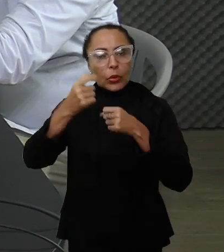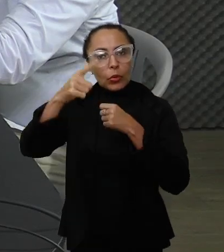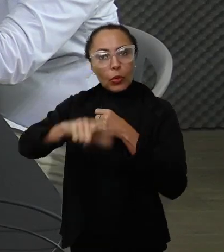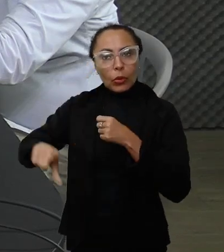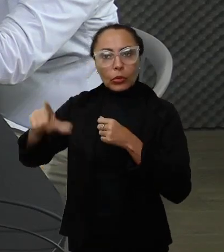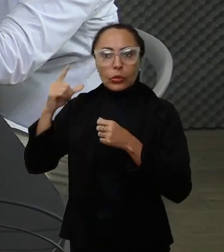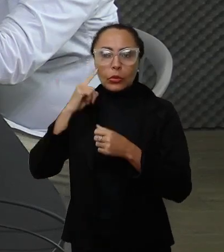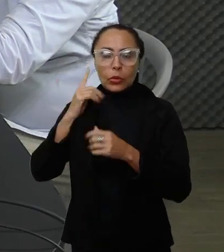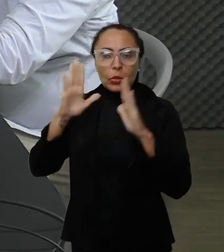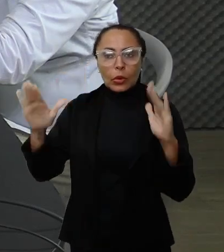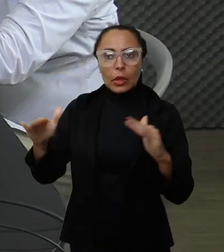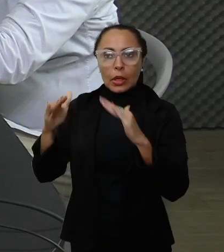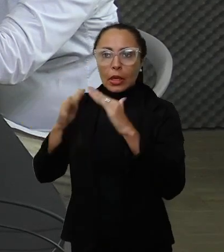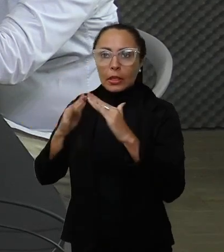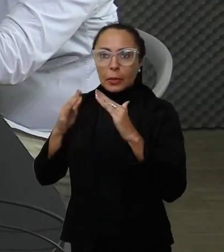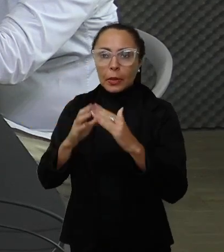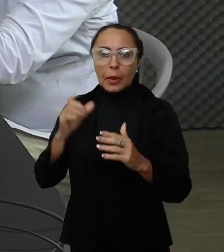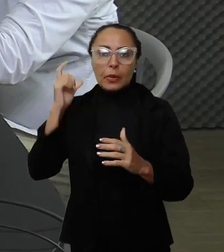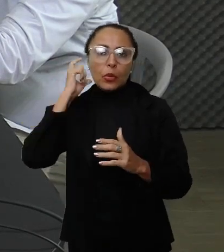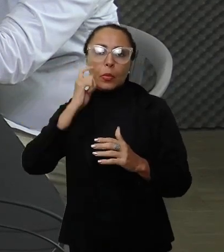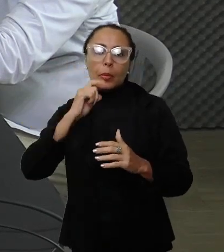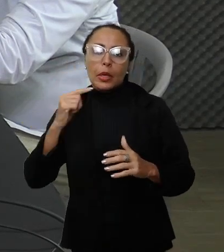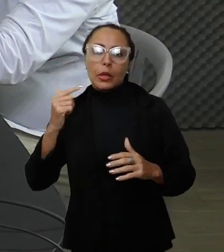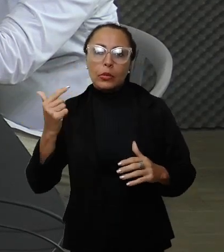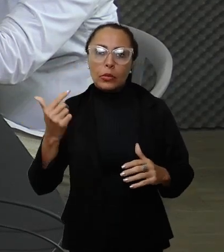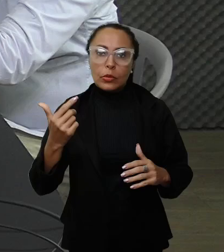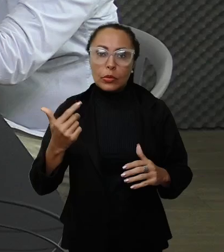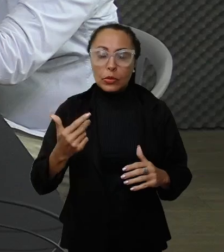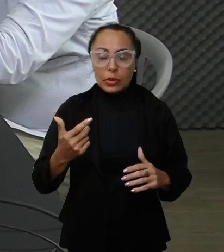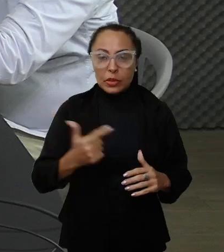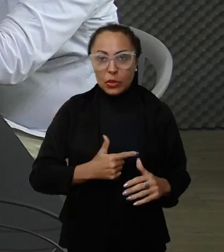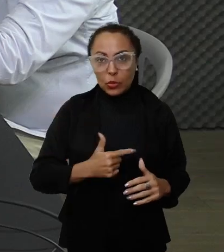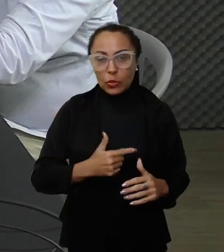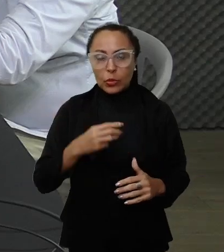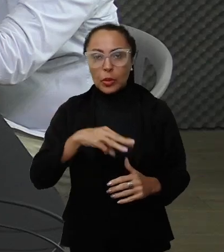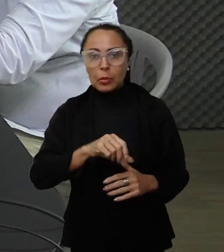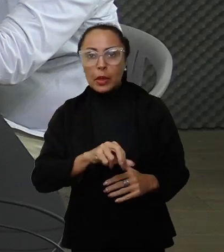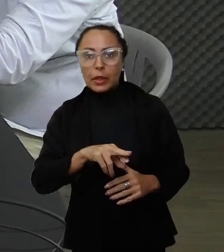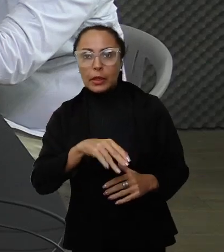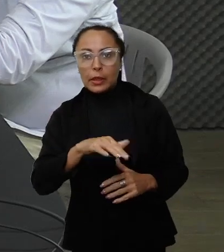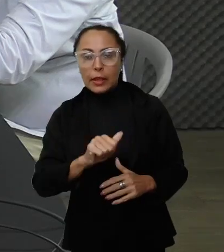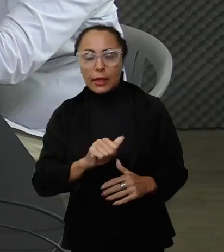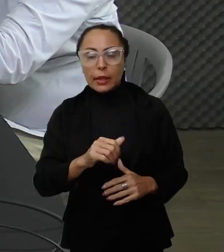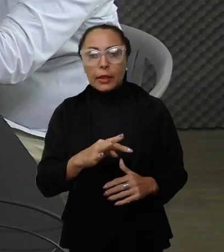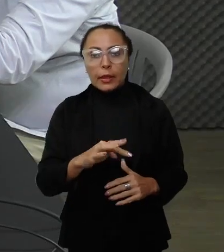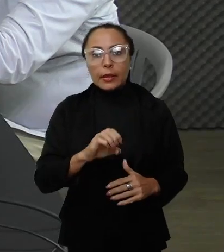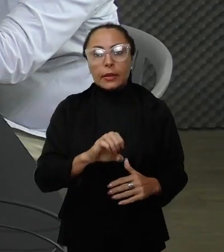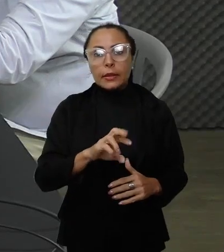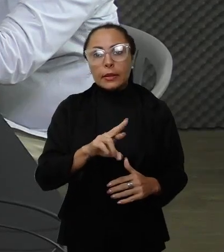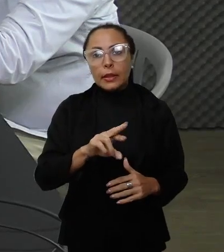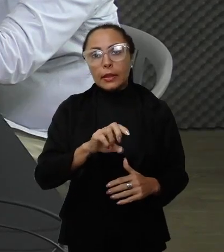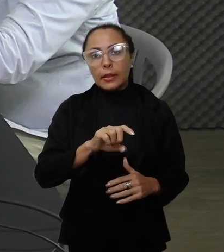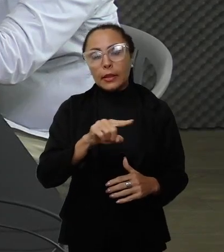acomodar o Dom Pedro II e Maria Teresa. E aí